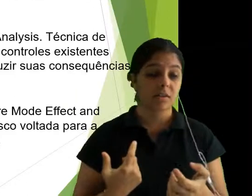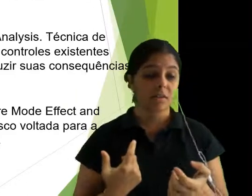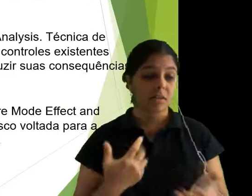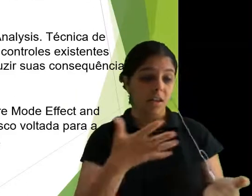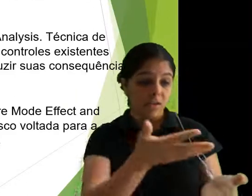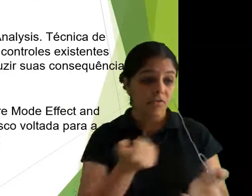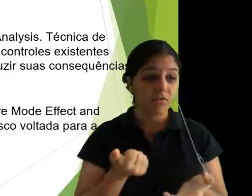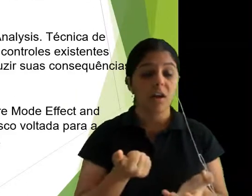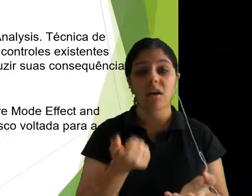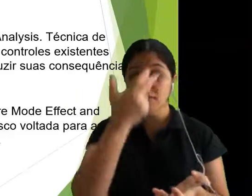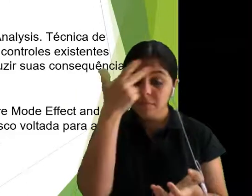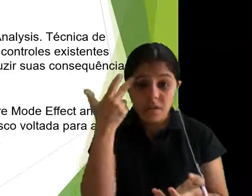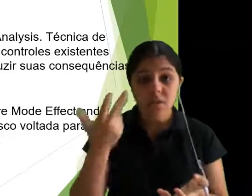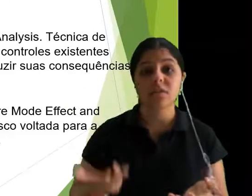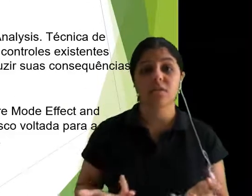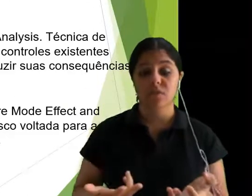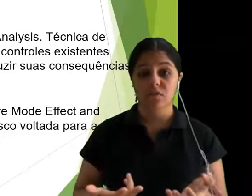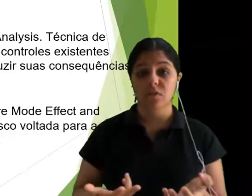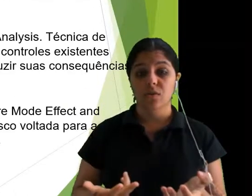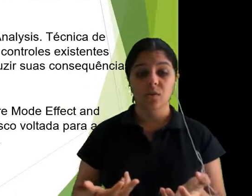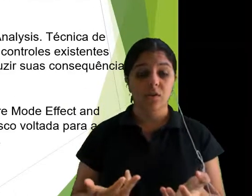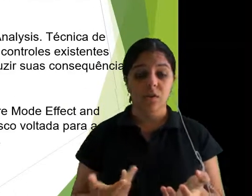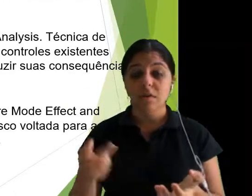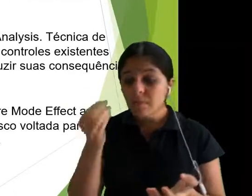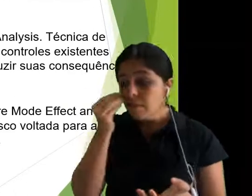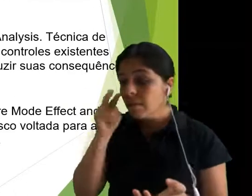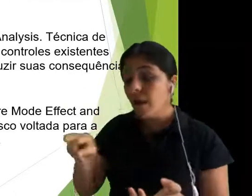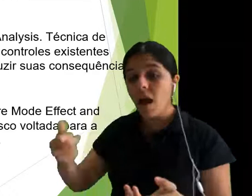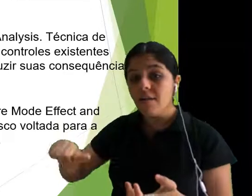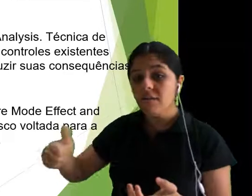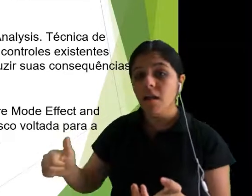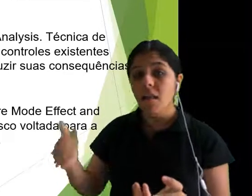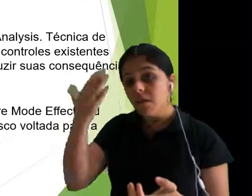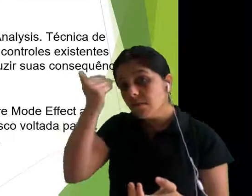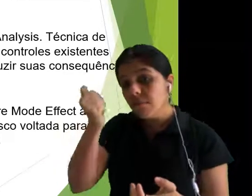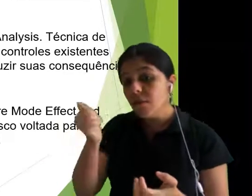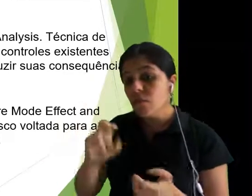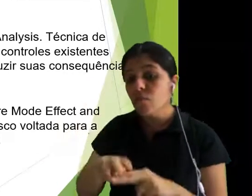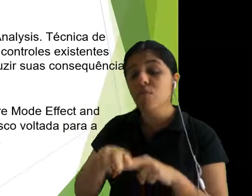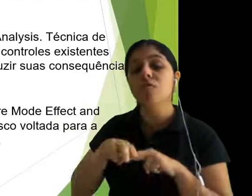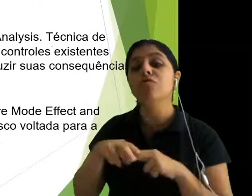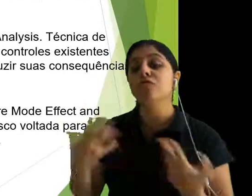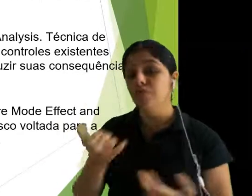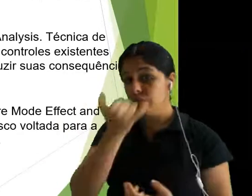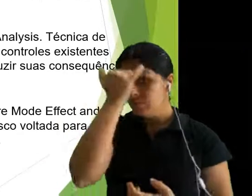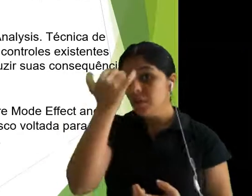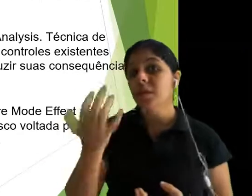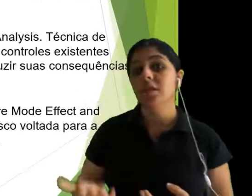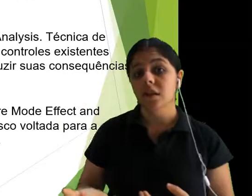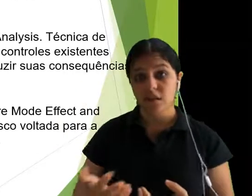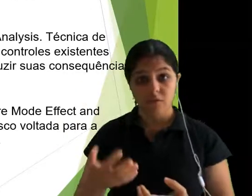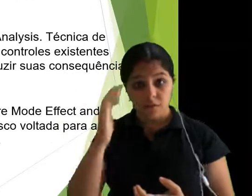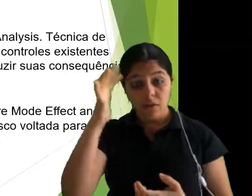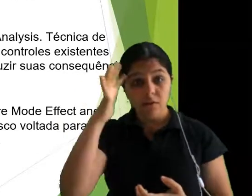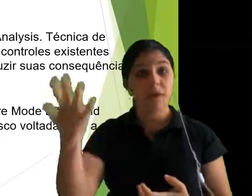ajudar a pensar o que aconteceu, por que esse acidente aconteceu, vamos analisar para chegar numa causa ou mais de uma causa e